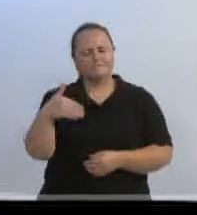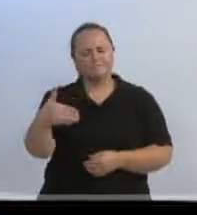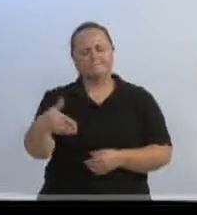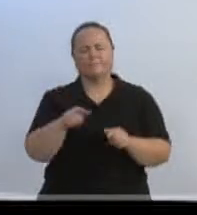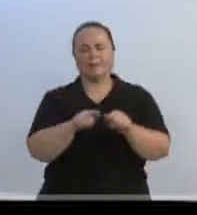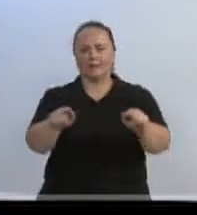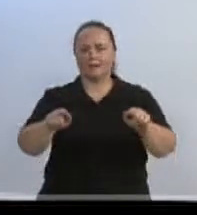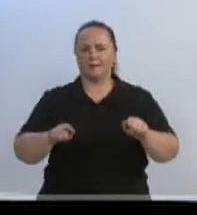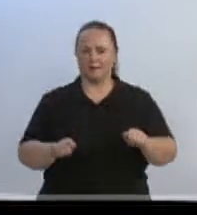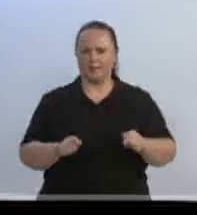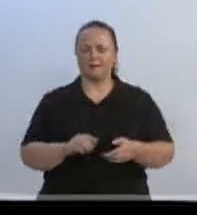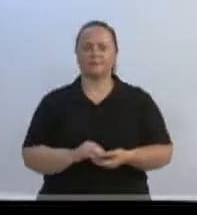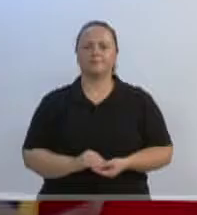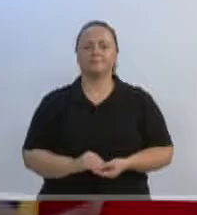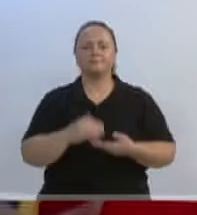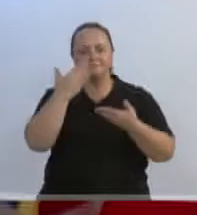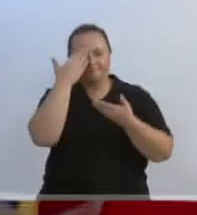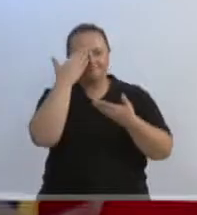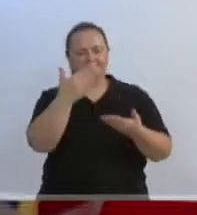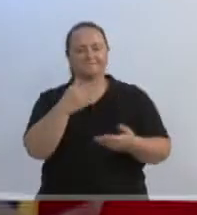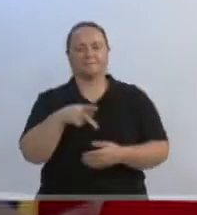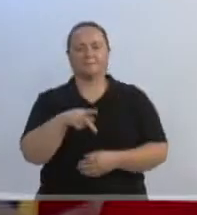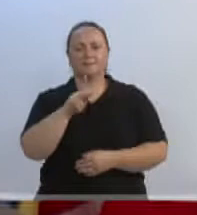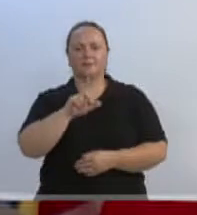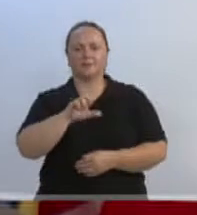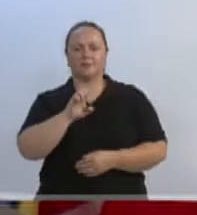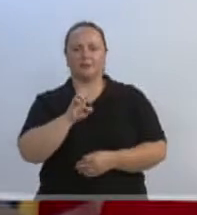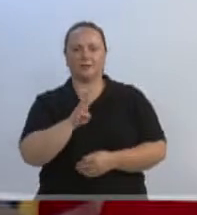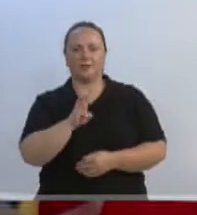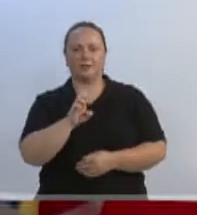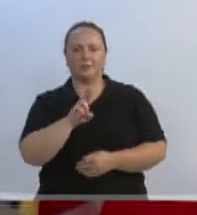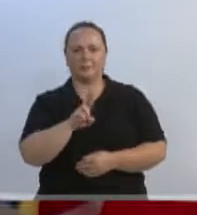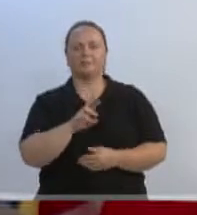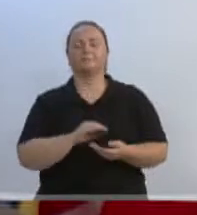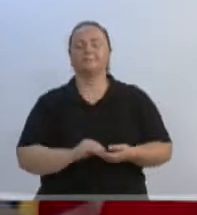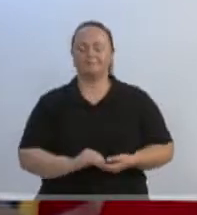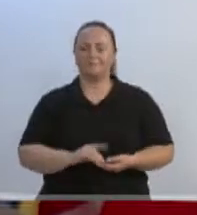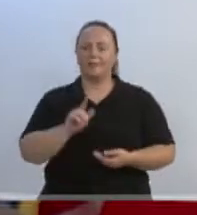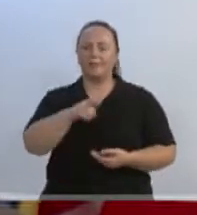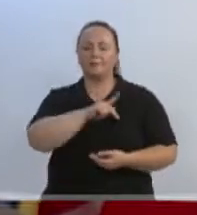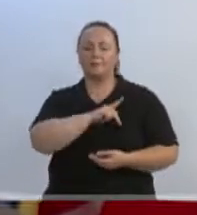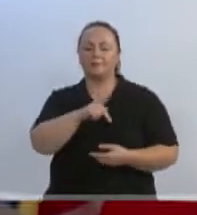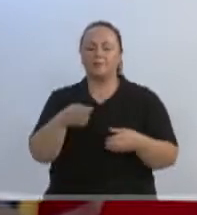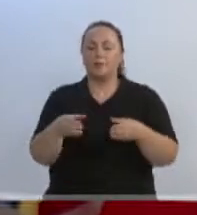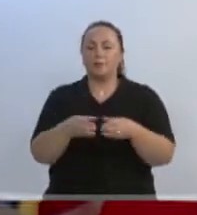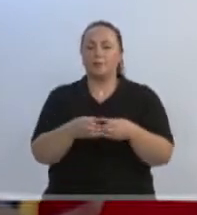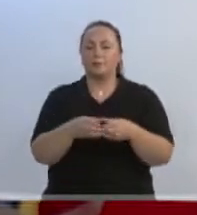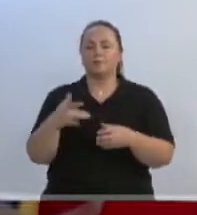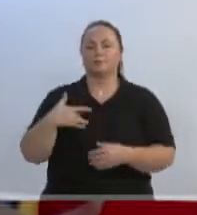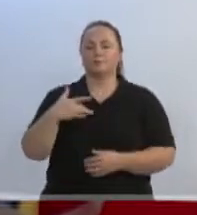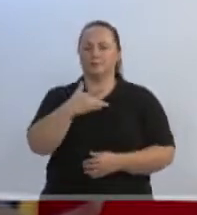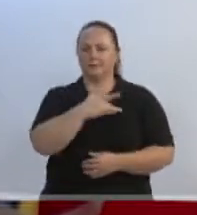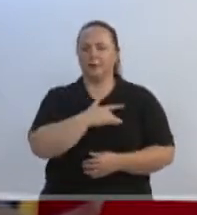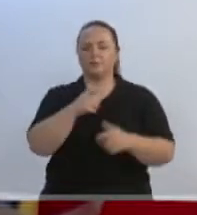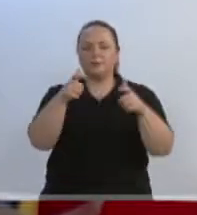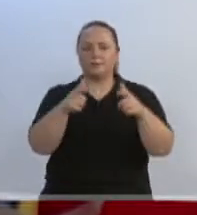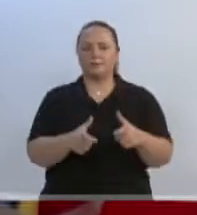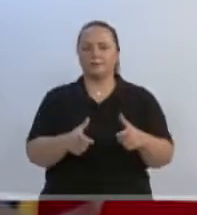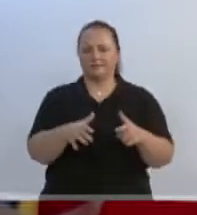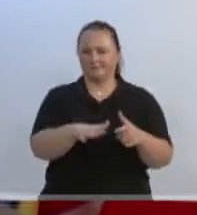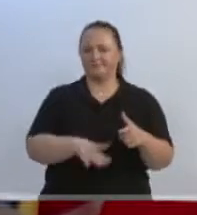kleber muito obrigado caro que o presidente lá do sf do conselho de saúde conselho local de saúde